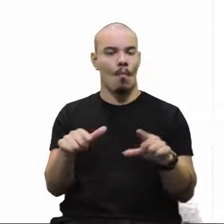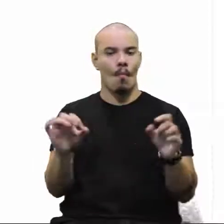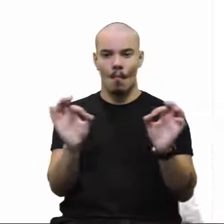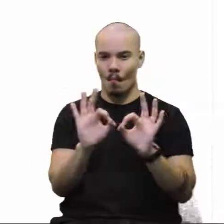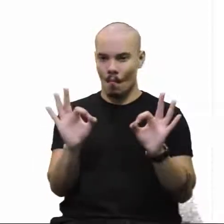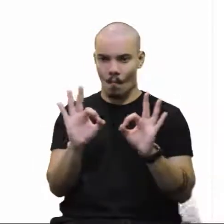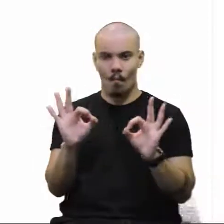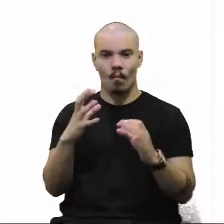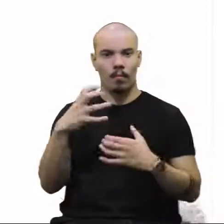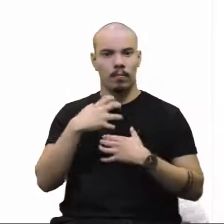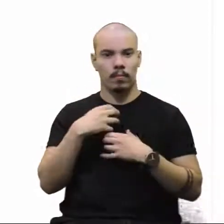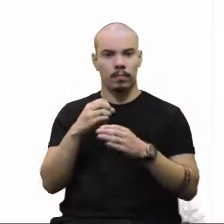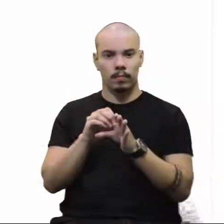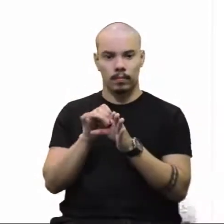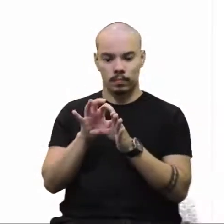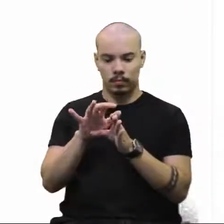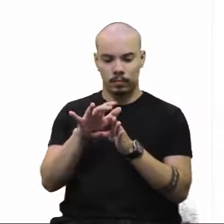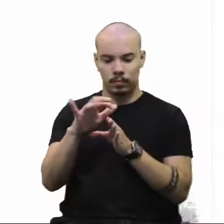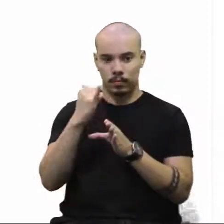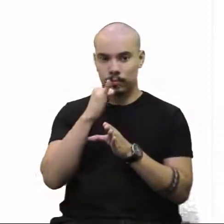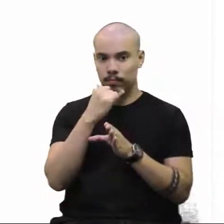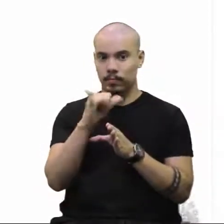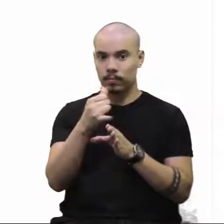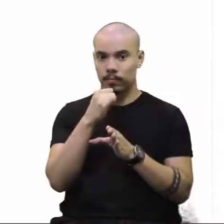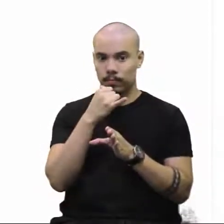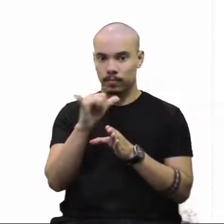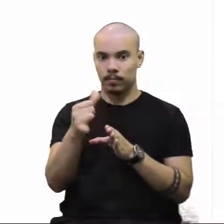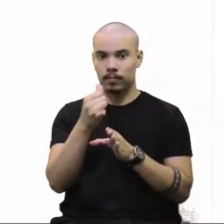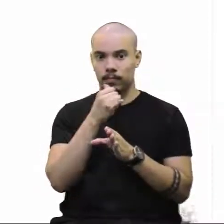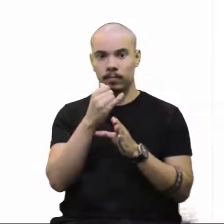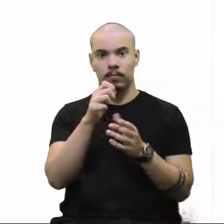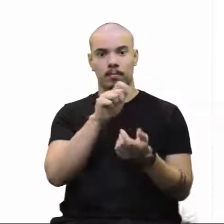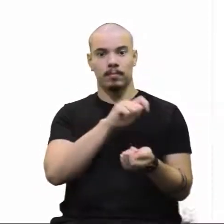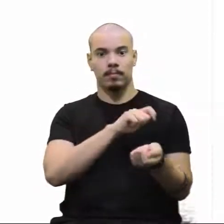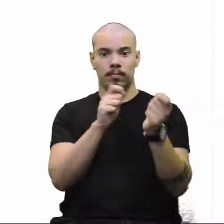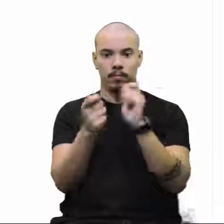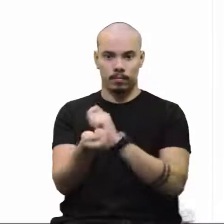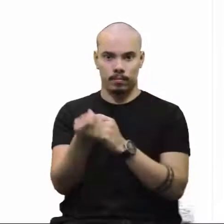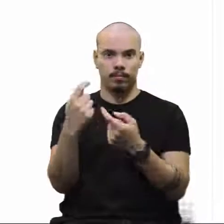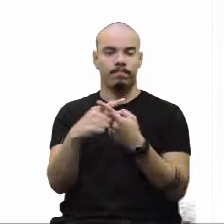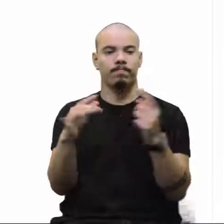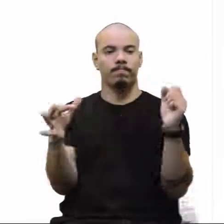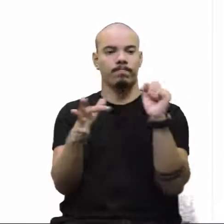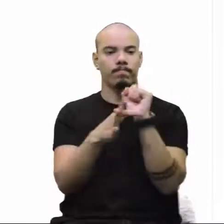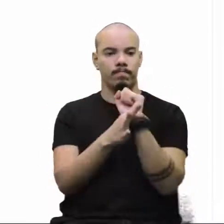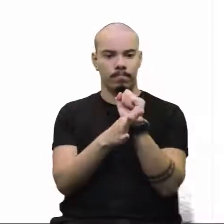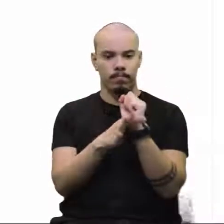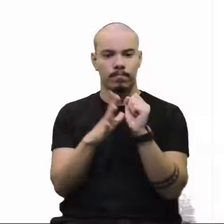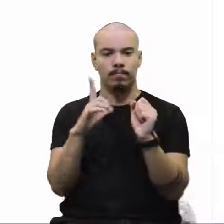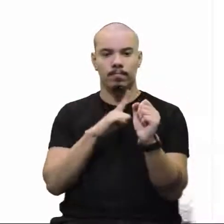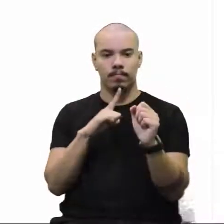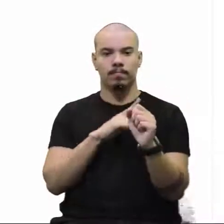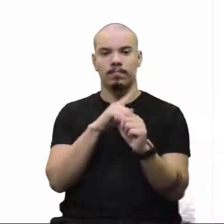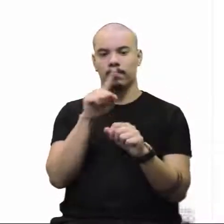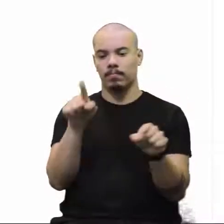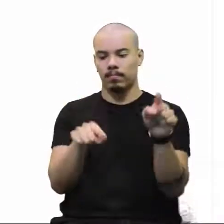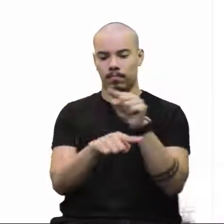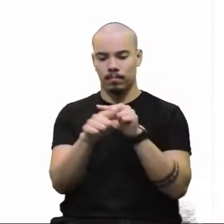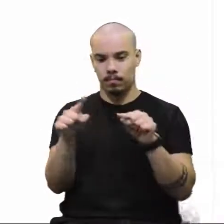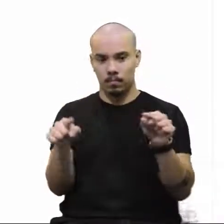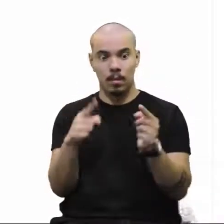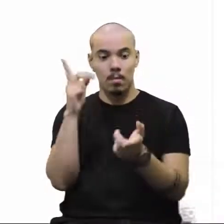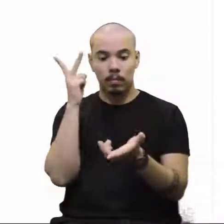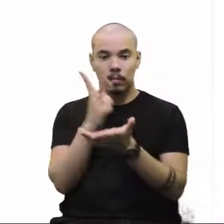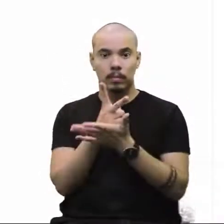da corrente no quadro é invertida pelo comutador, garantindo uma rotação contínua no mesmo